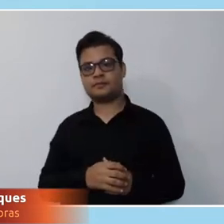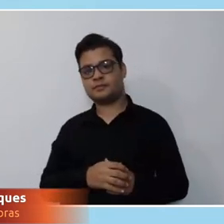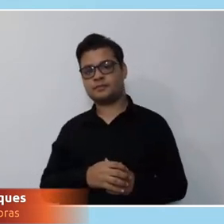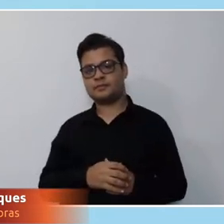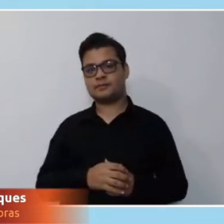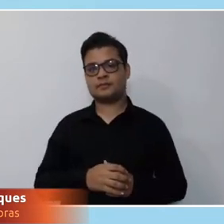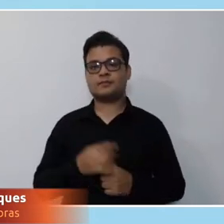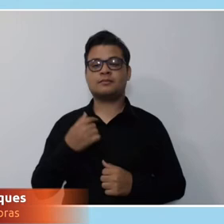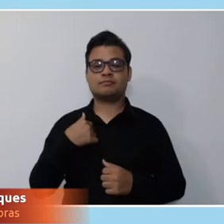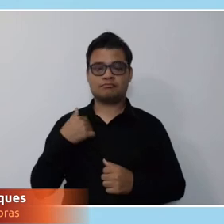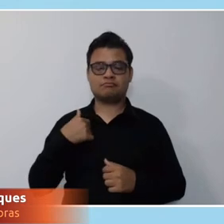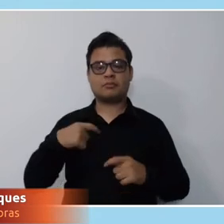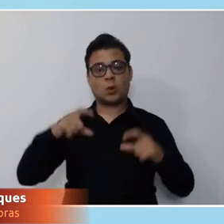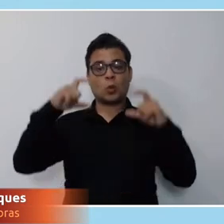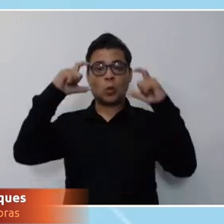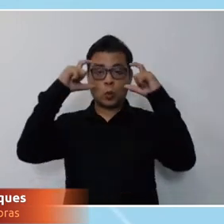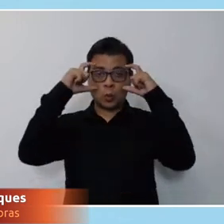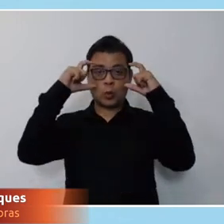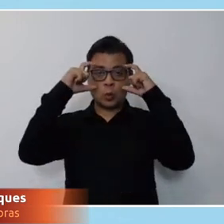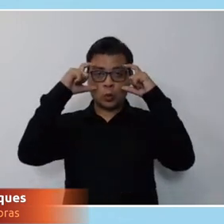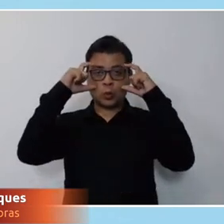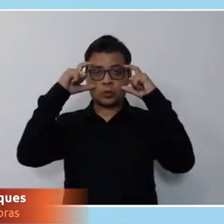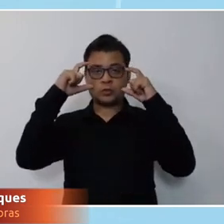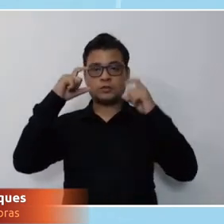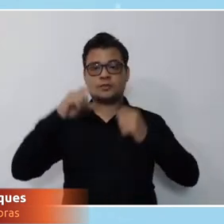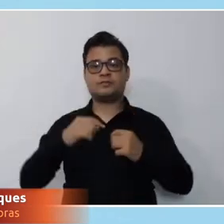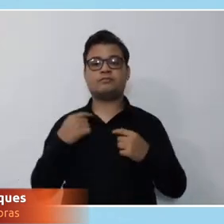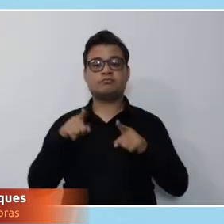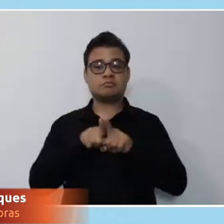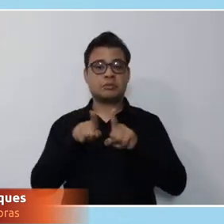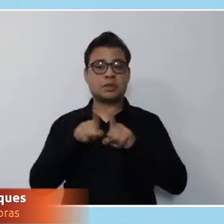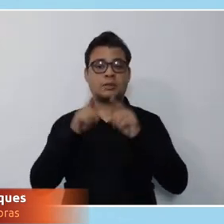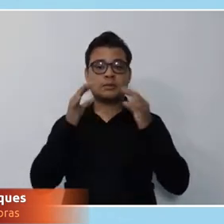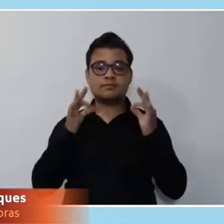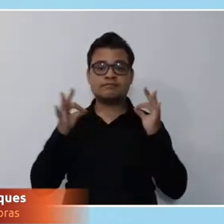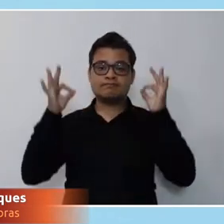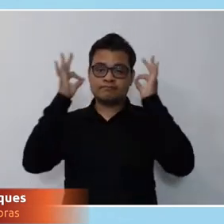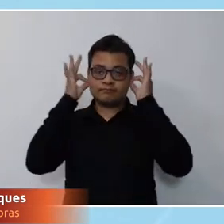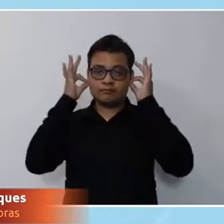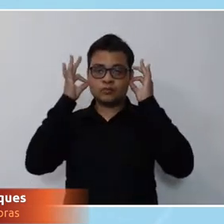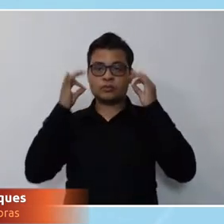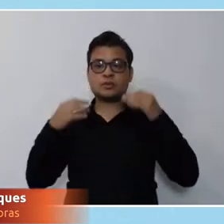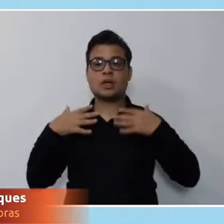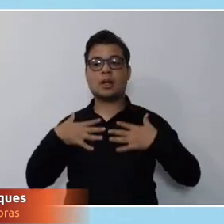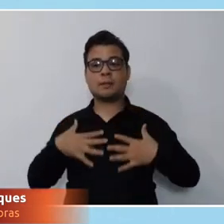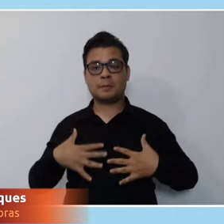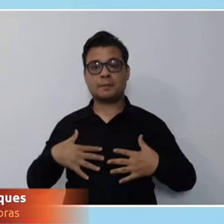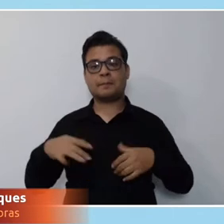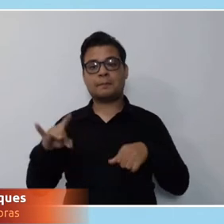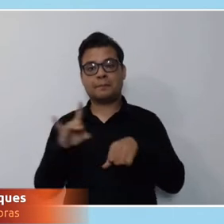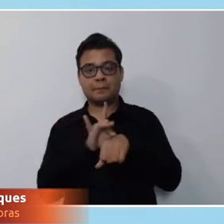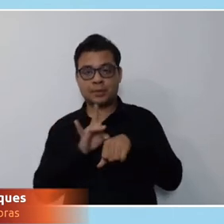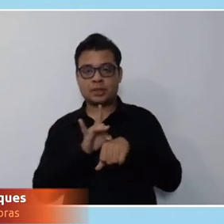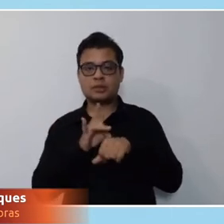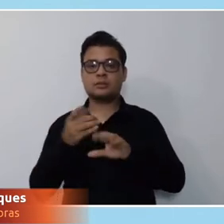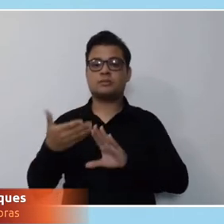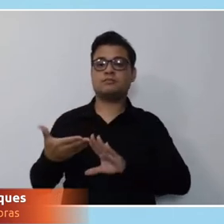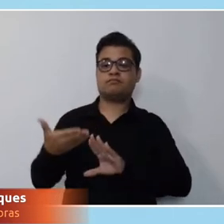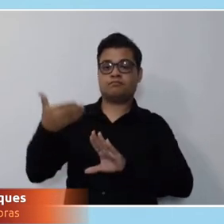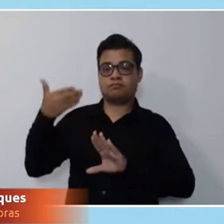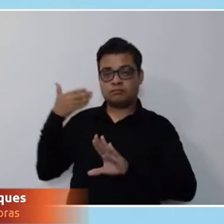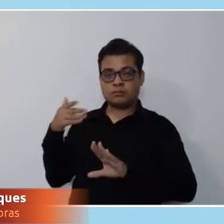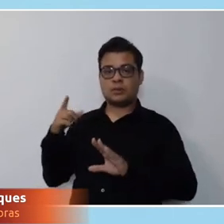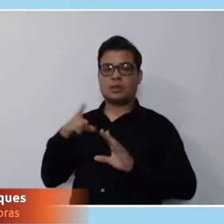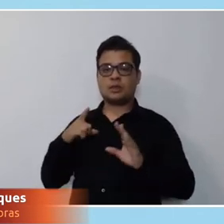Eu uso óculos e estou usando o fone de ouvido e uma camiseta preta. E ao meu fundo tem meu